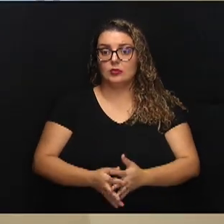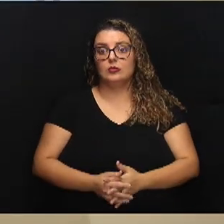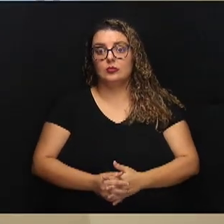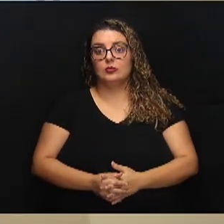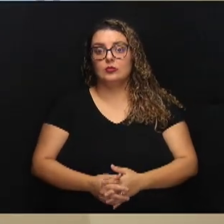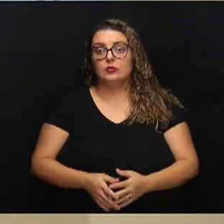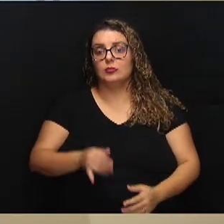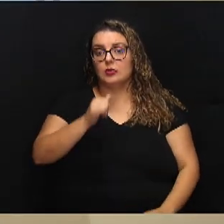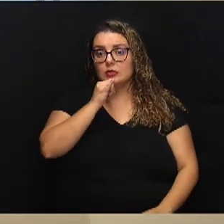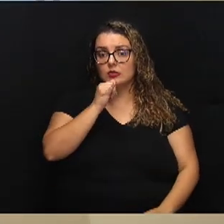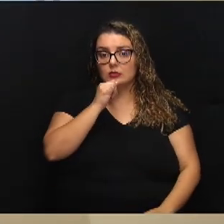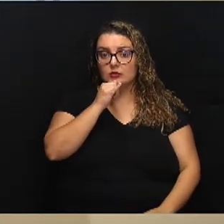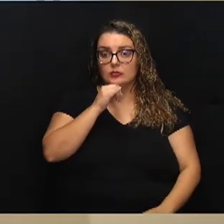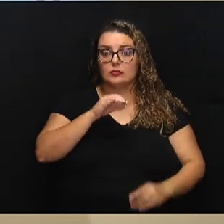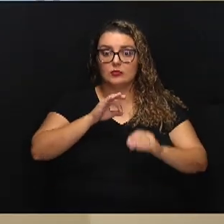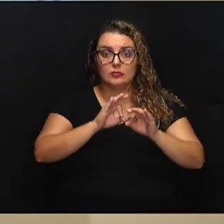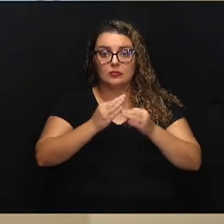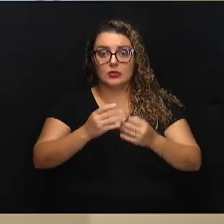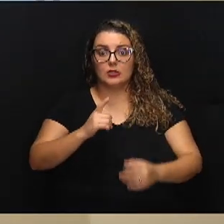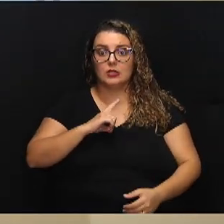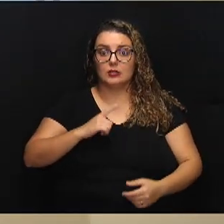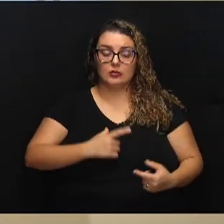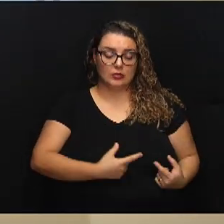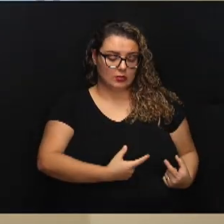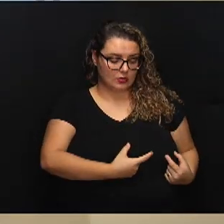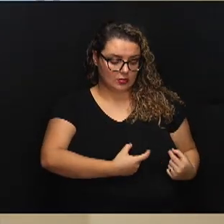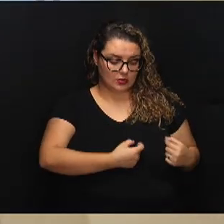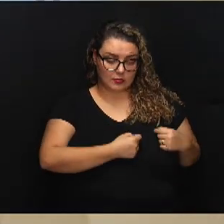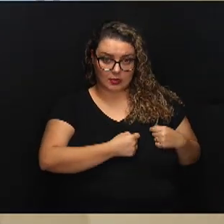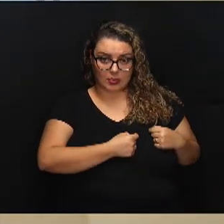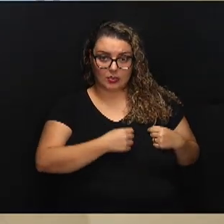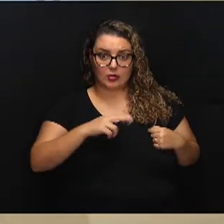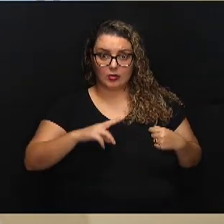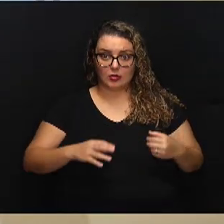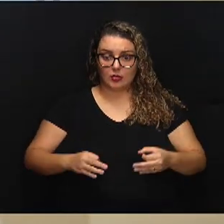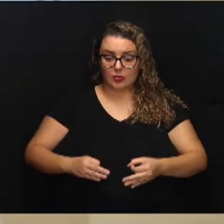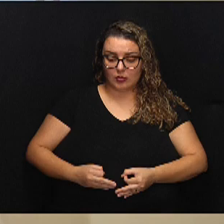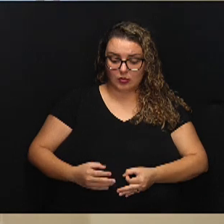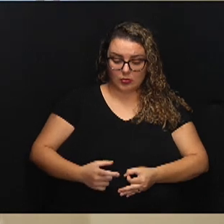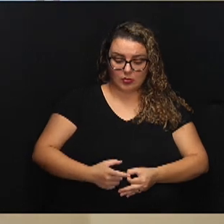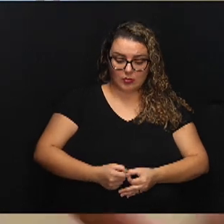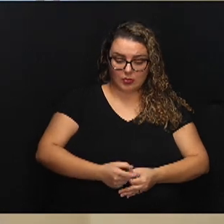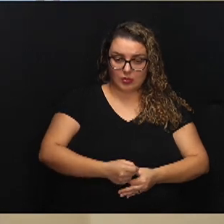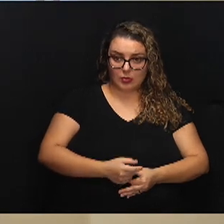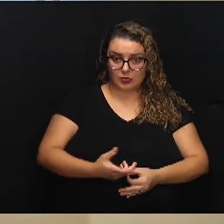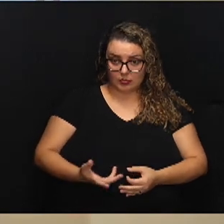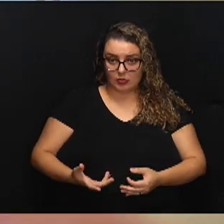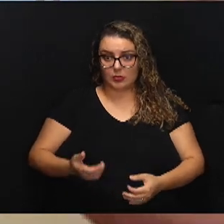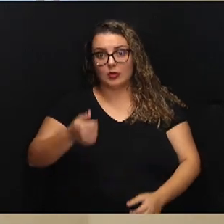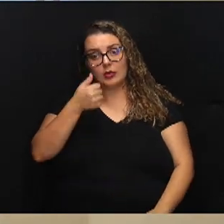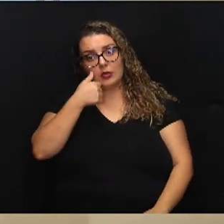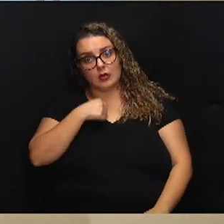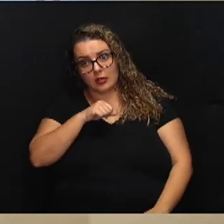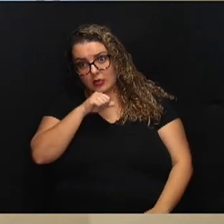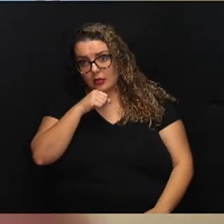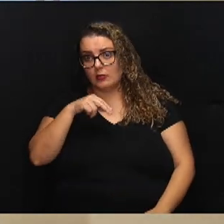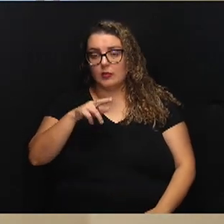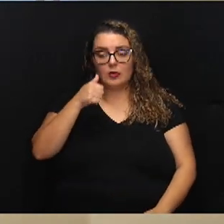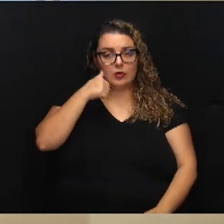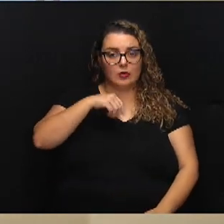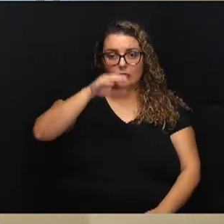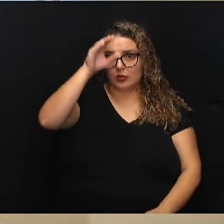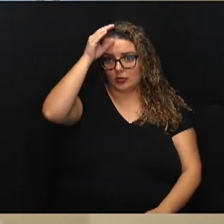exemplo, familiares que tenham câncer de mama ou até mesmo câncer de ovário, em que sejam mães ou tias